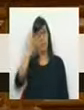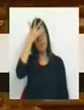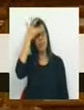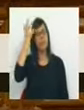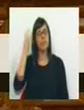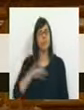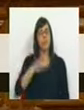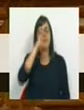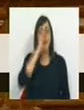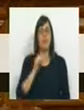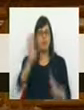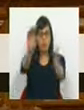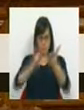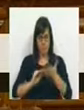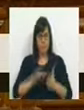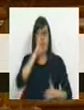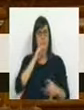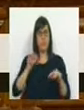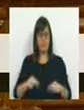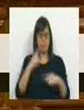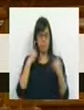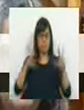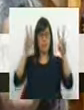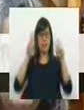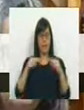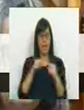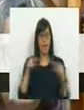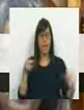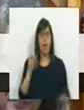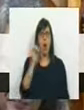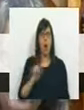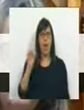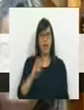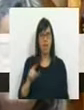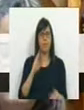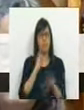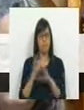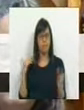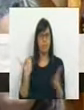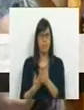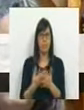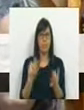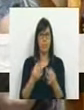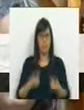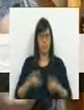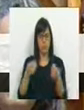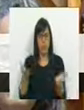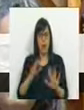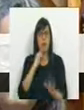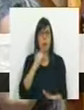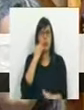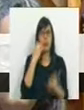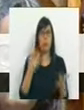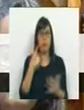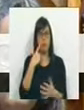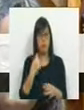Presidente, Sr. Ministro, Sr. Secretário de Estado, trago-lhe o tema da linha do Oeste. De facto, ao longo dos últimos anos houve um desinvestimento muito grave,